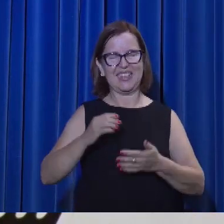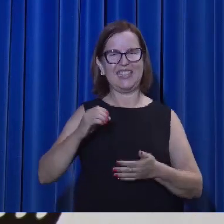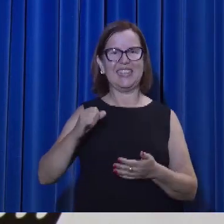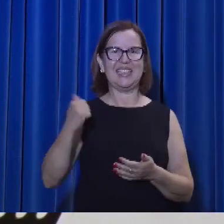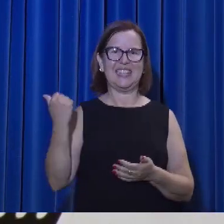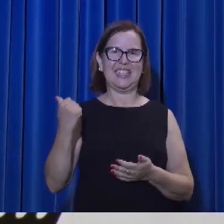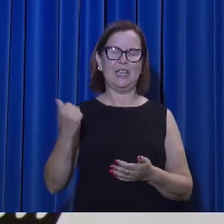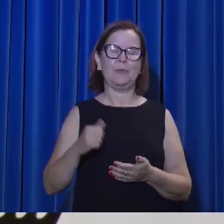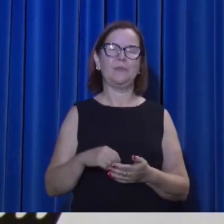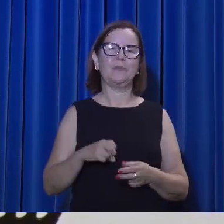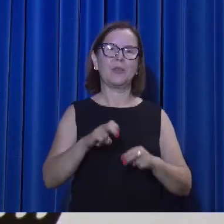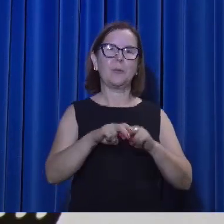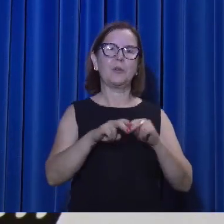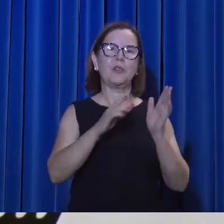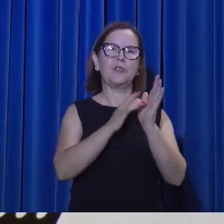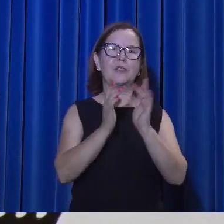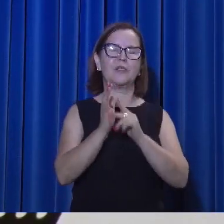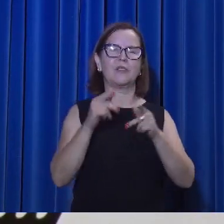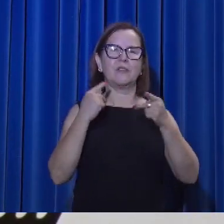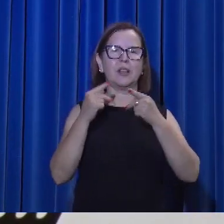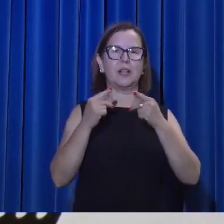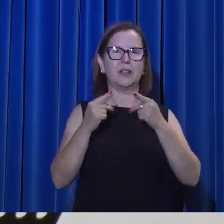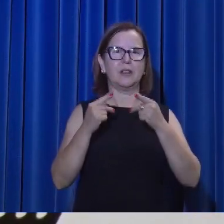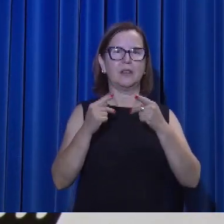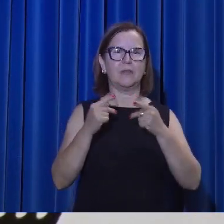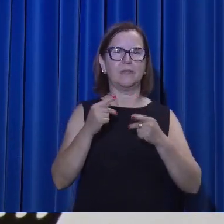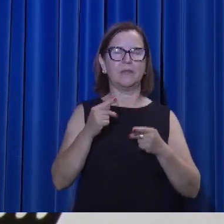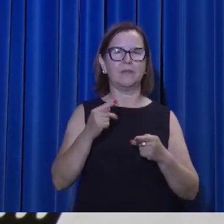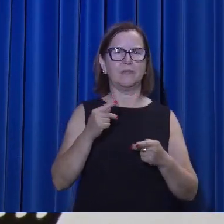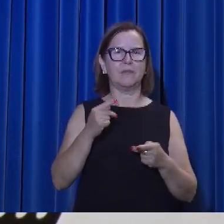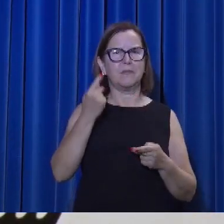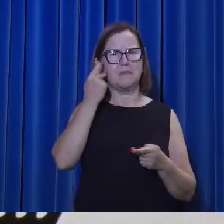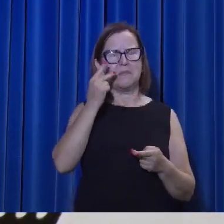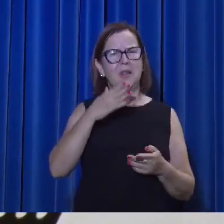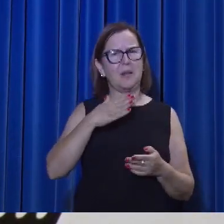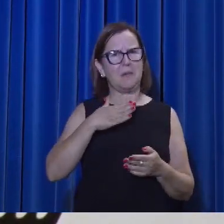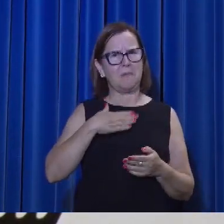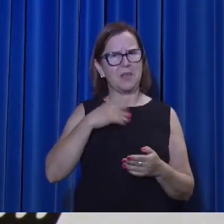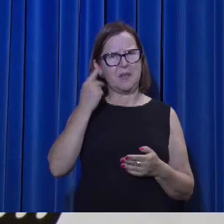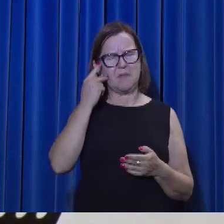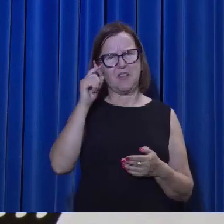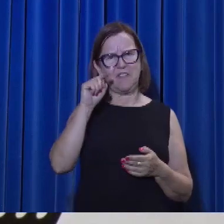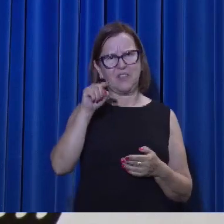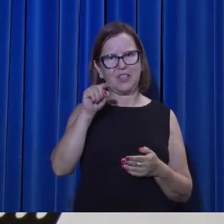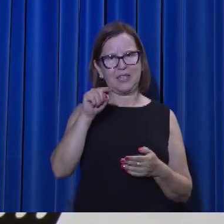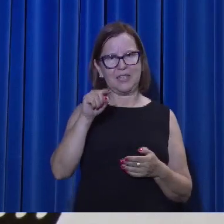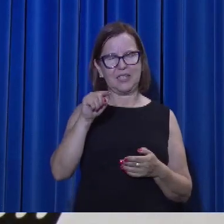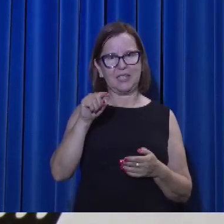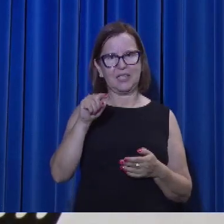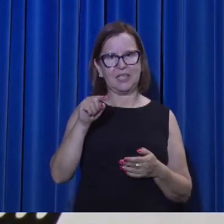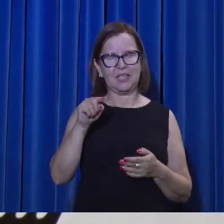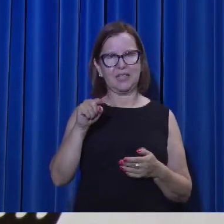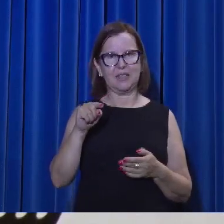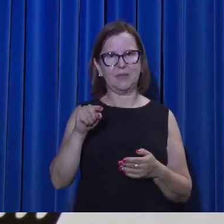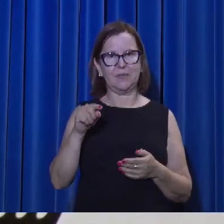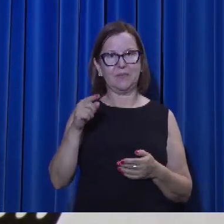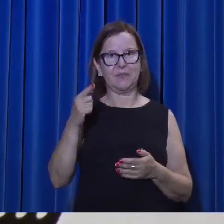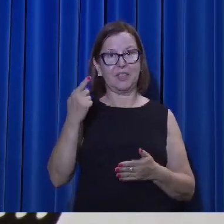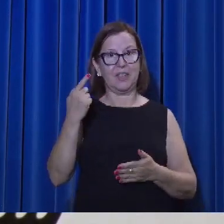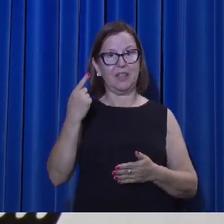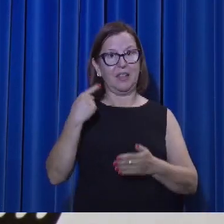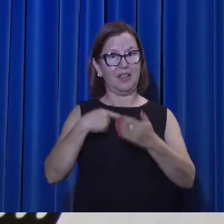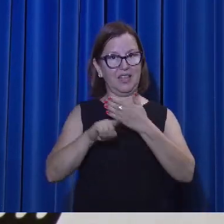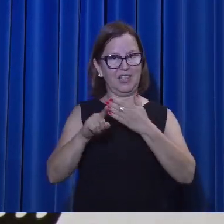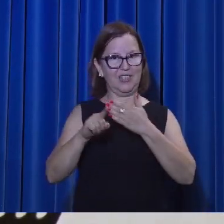Por isso que Jesus fala assim, para todos nós, para mim, para você, para todos os discípulos, ide por